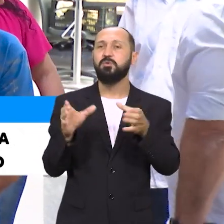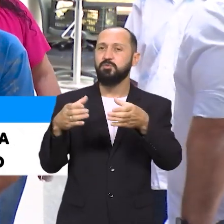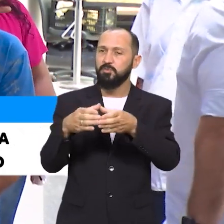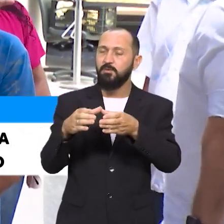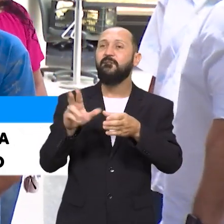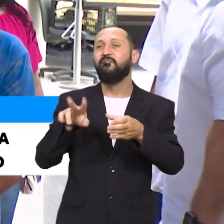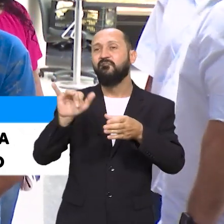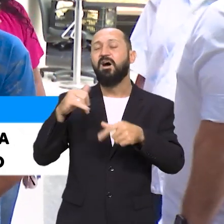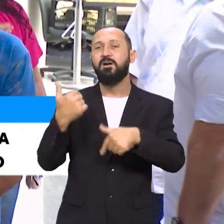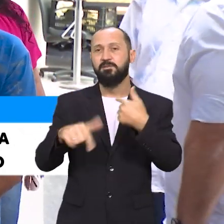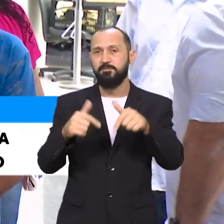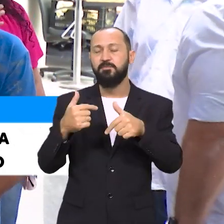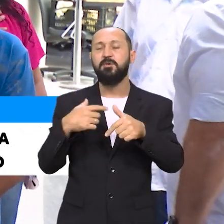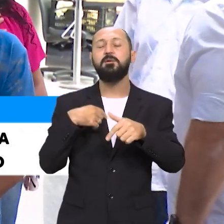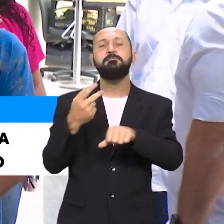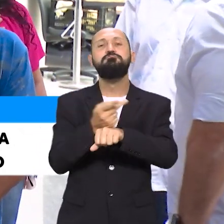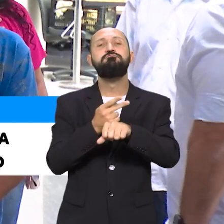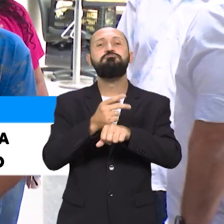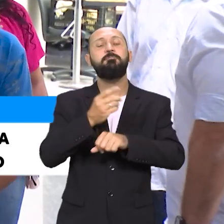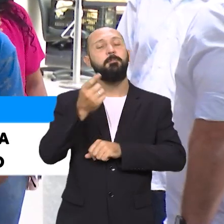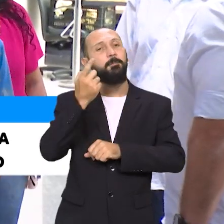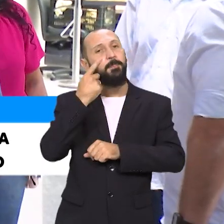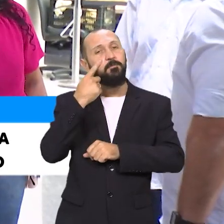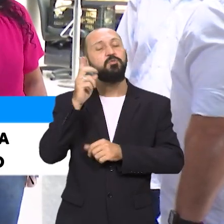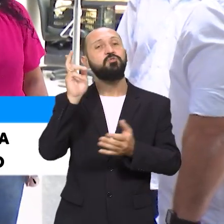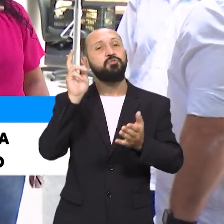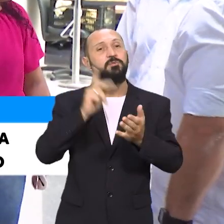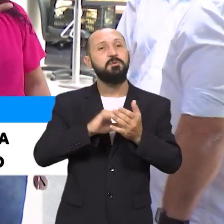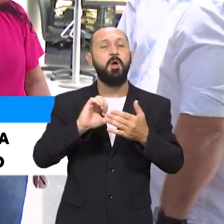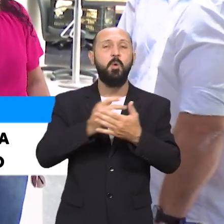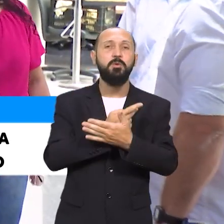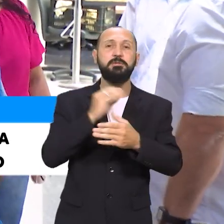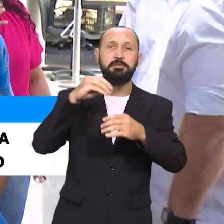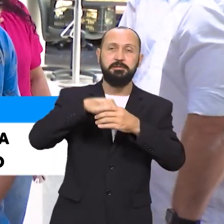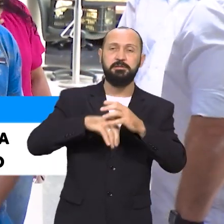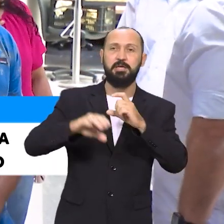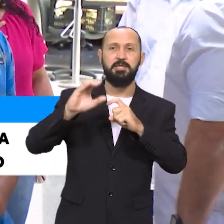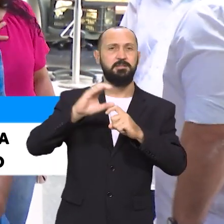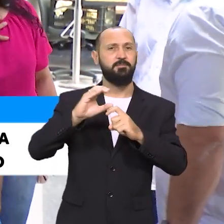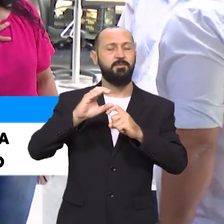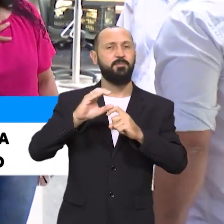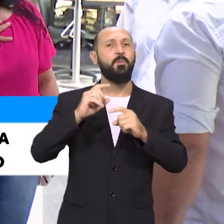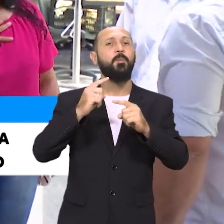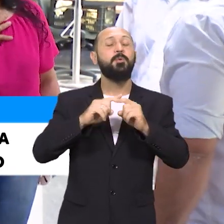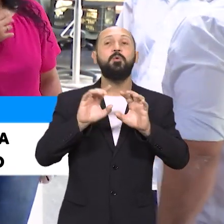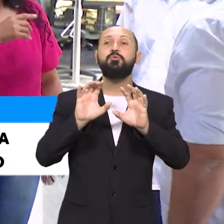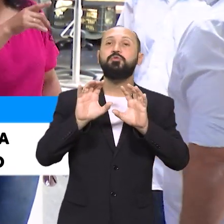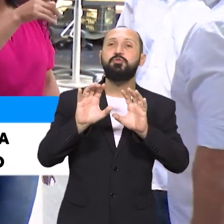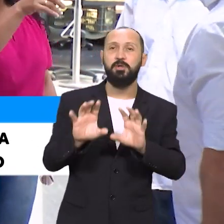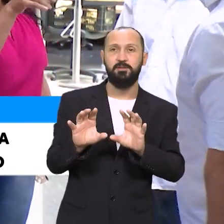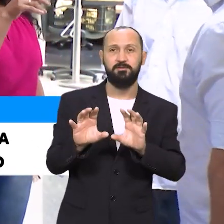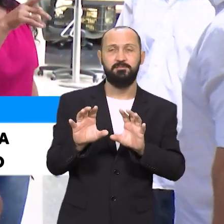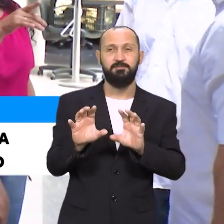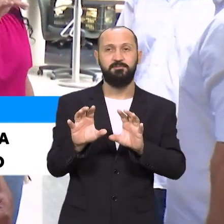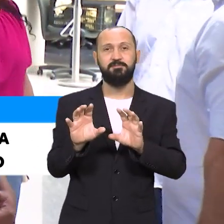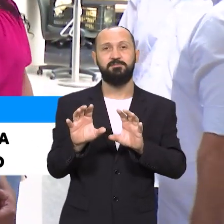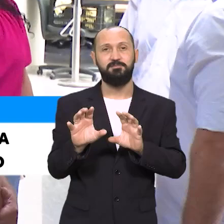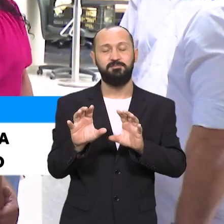essa comissão vai trabalhar e vai buscar o que realmente está acontecendo na CACEMES, né? Porque, assim, a forma,